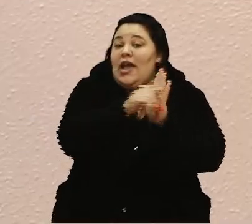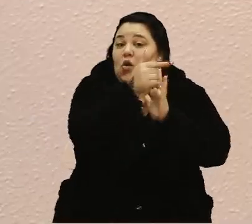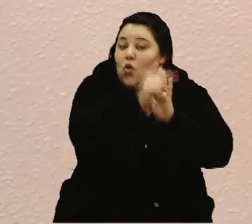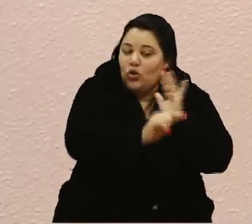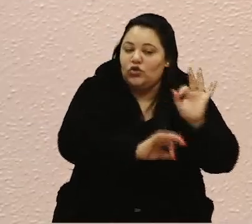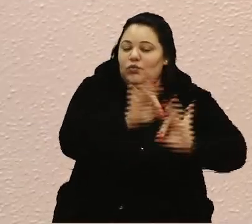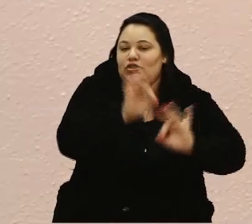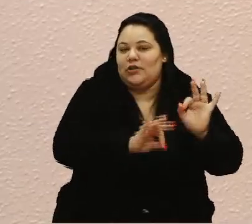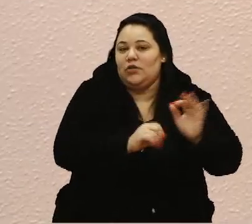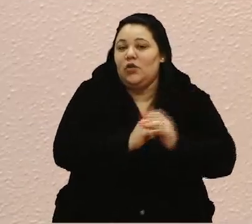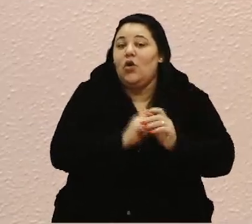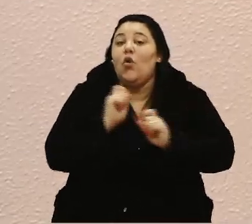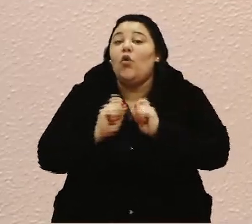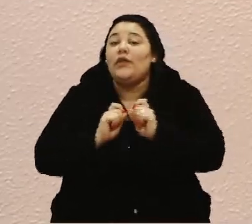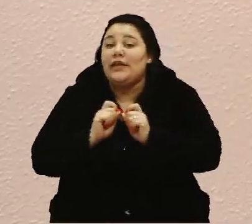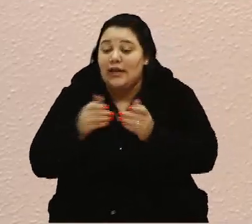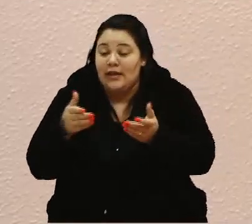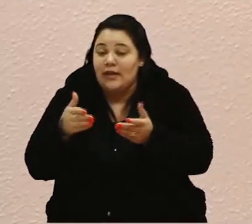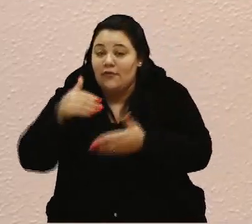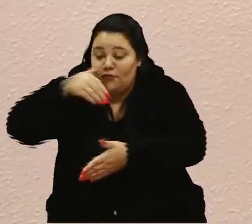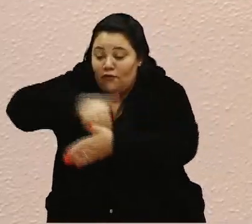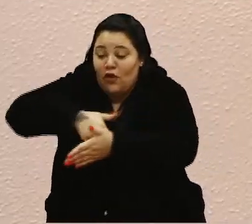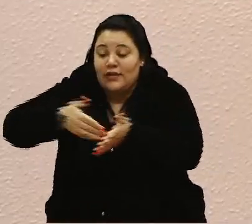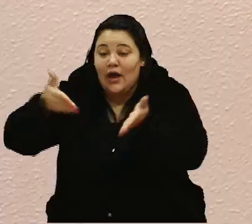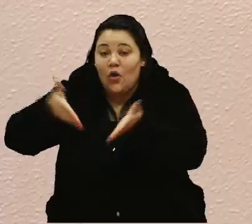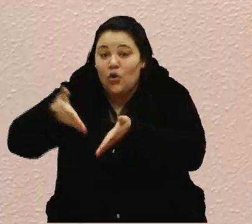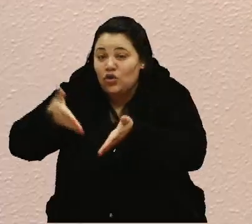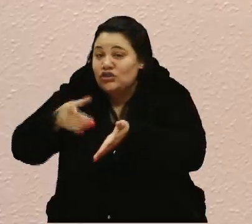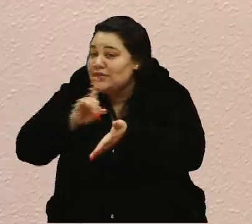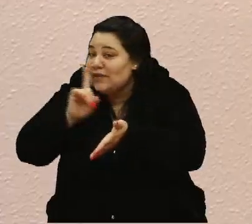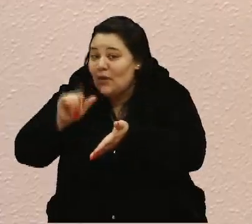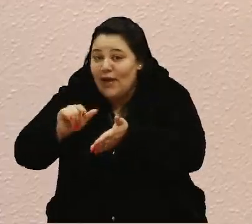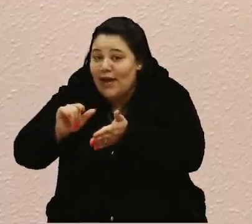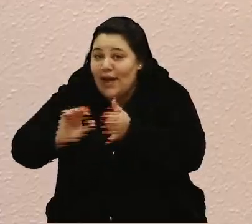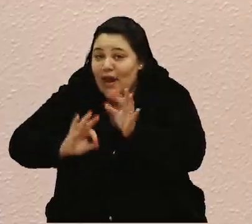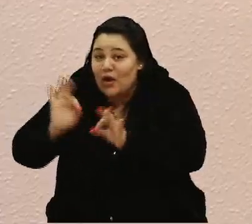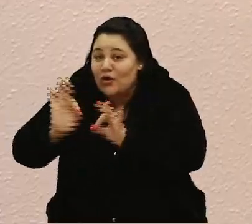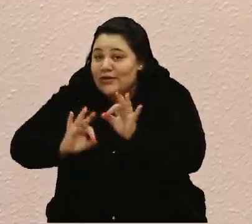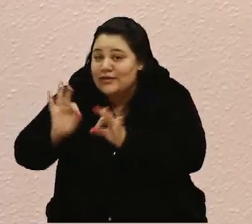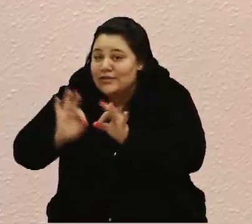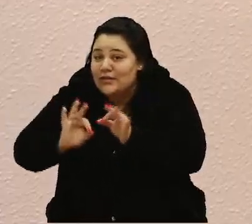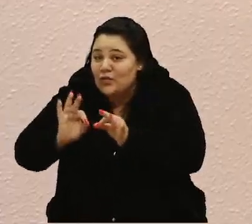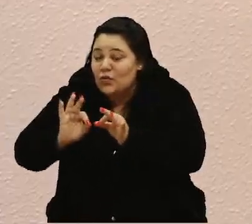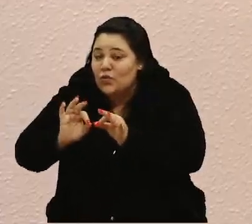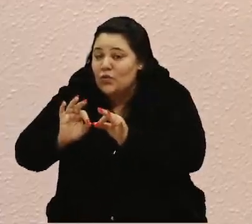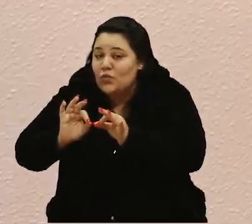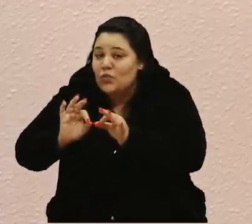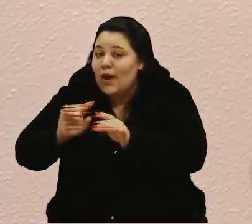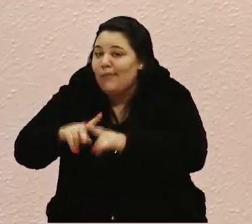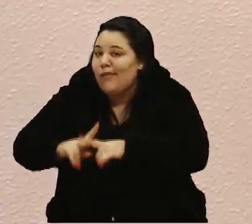estamos votando hoje não é... Essa palavra, presidente. A correção da 409, conforme tinha sido